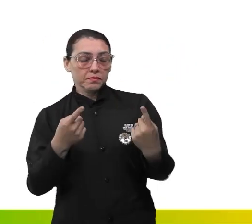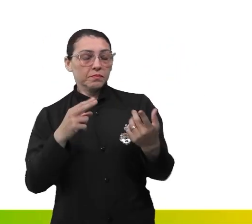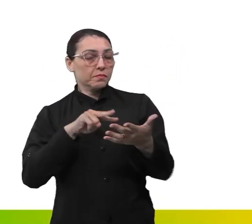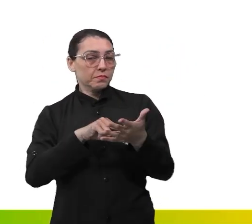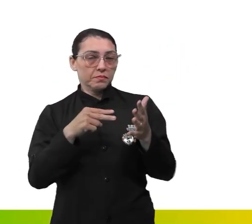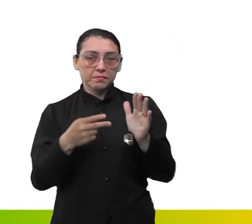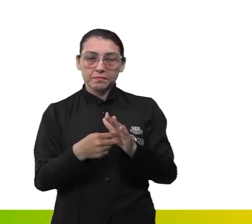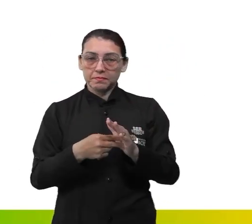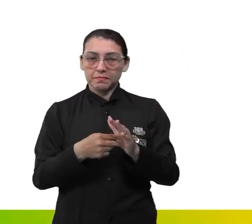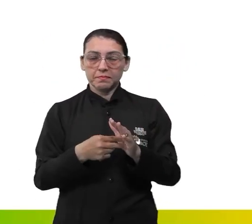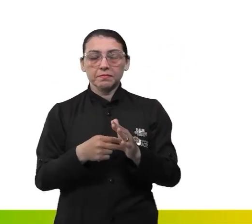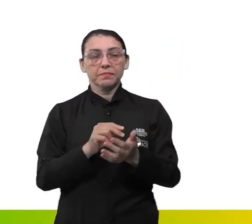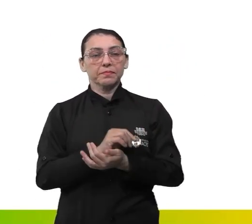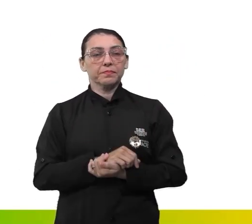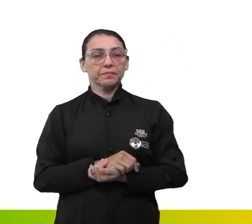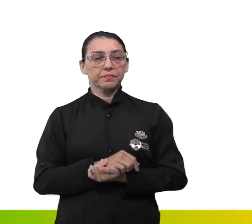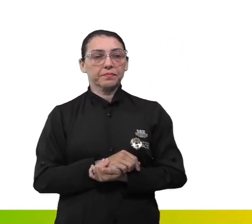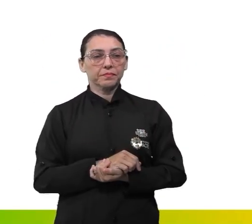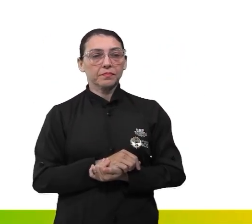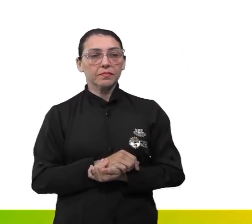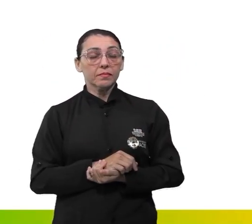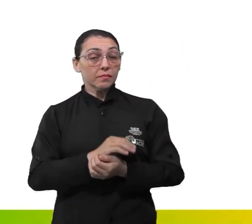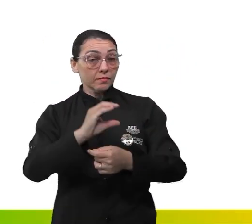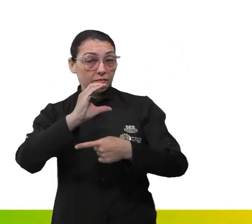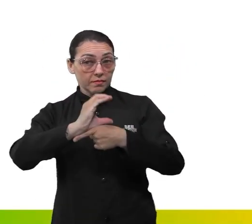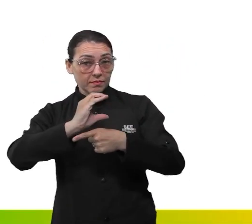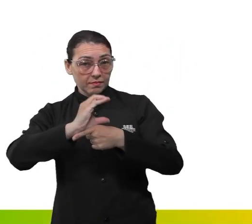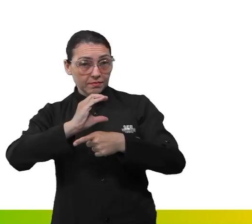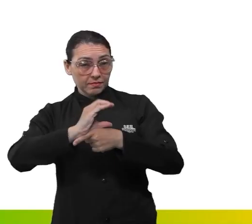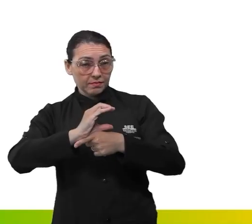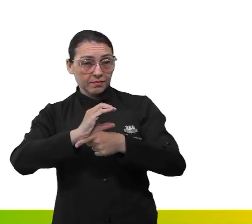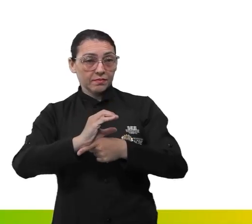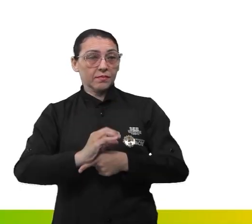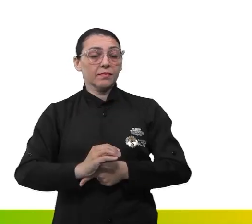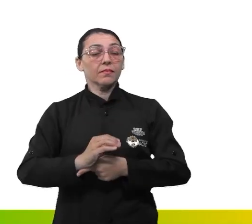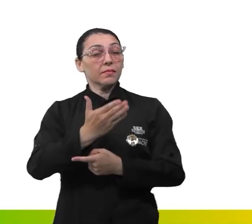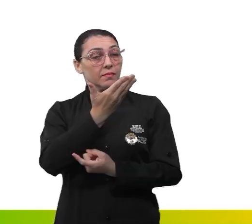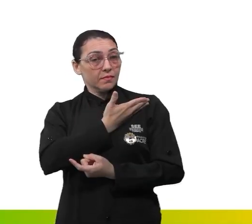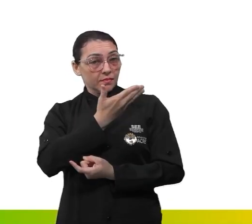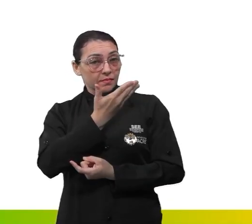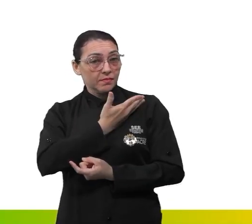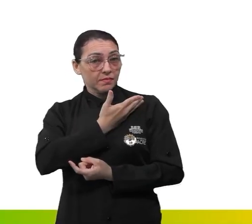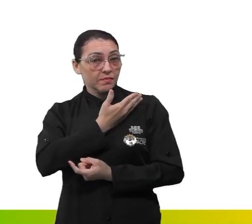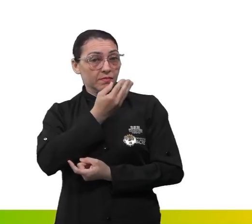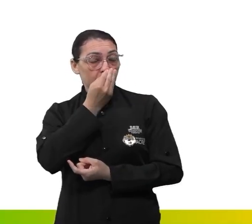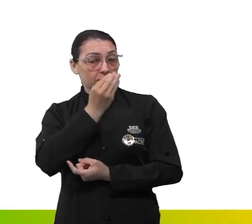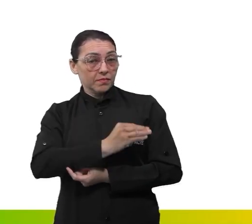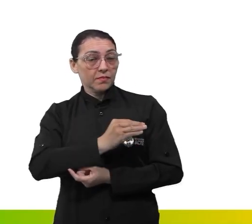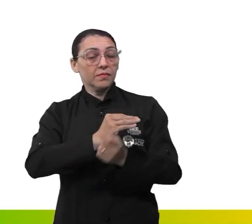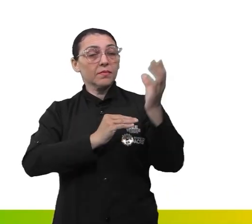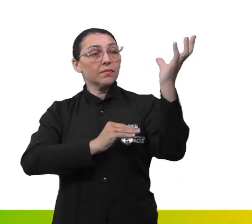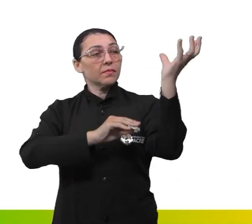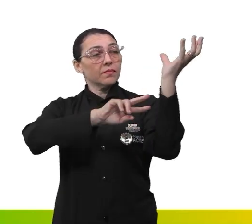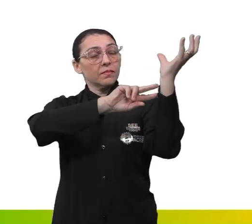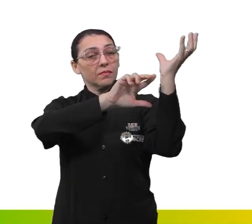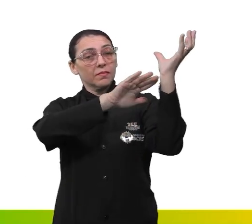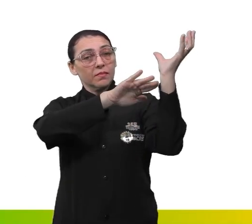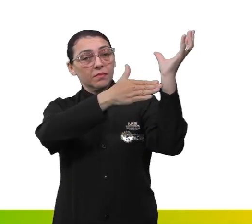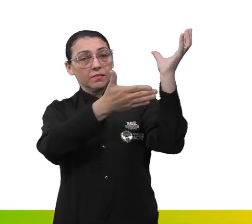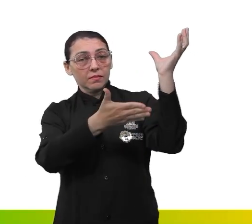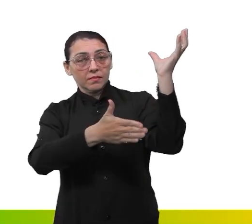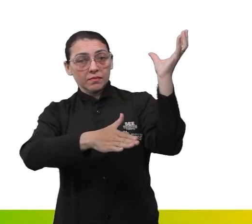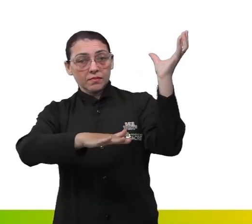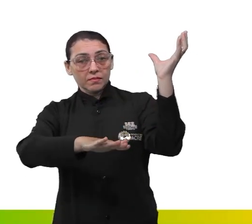necessariamente desconsidera. Na letra C, uma das amigas ignora que o outono é temporada de